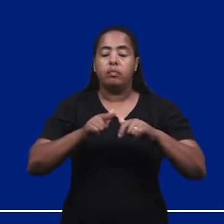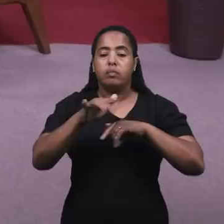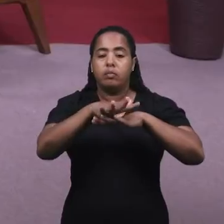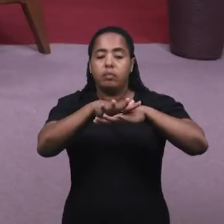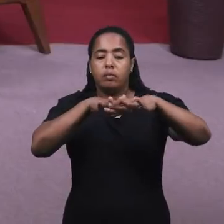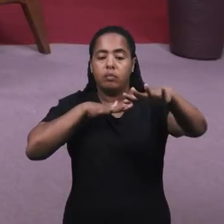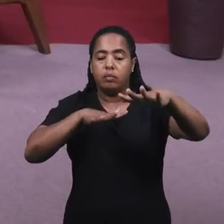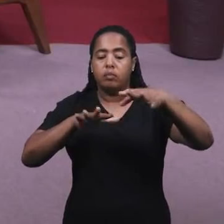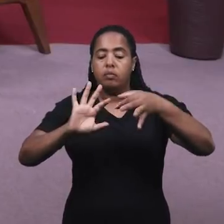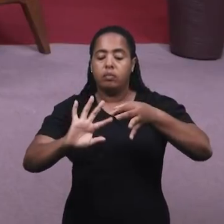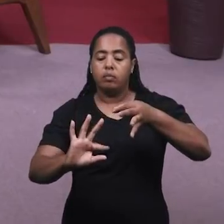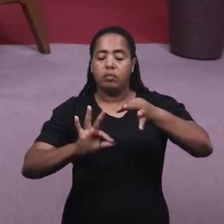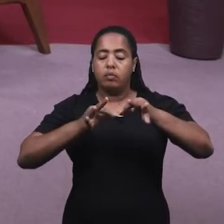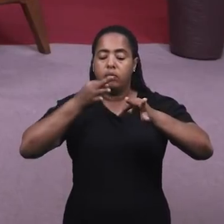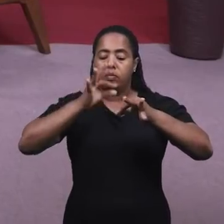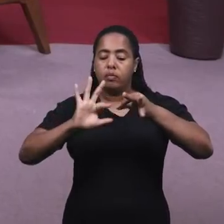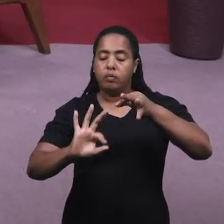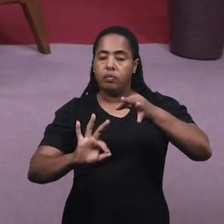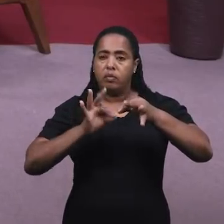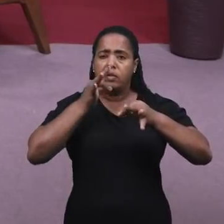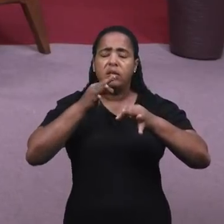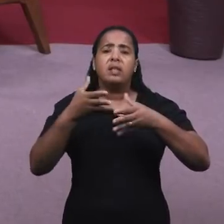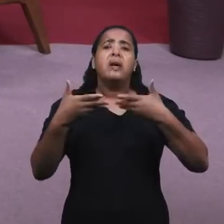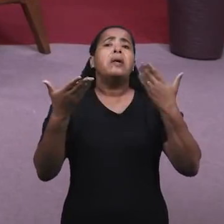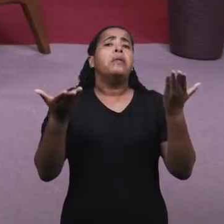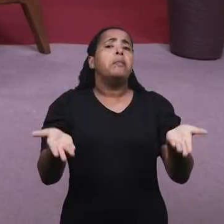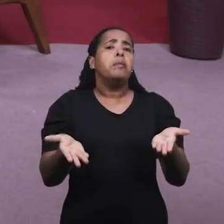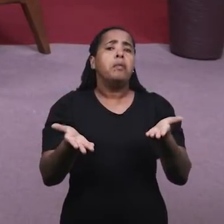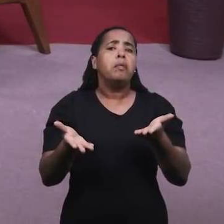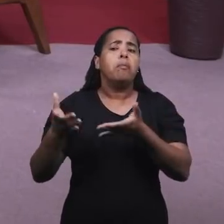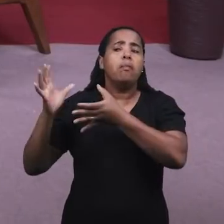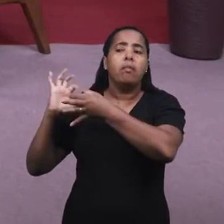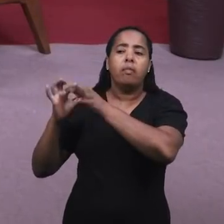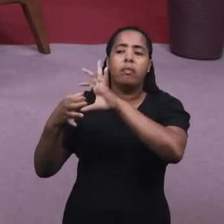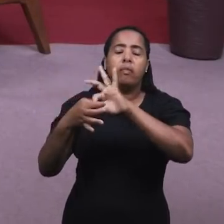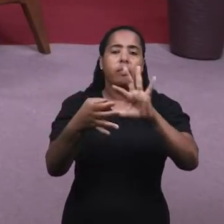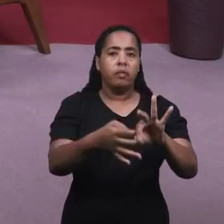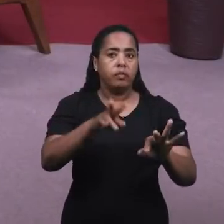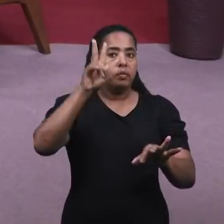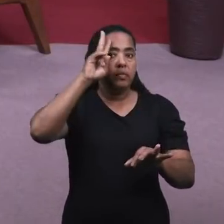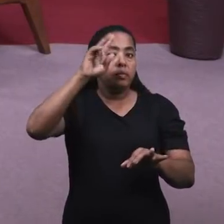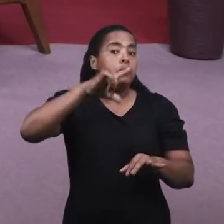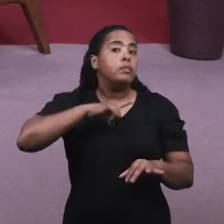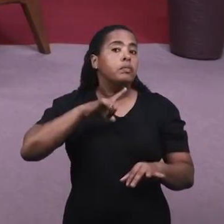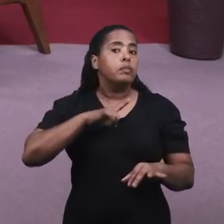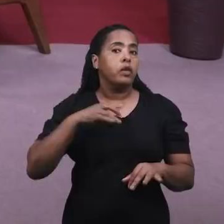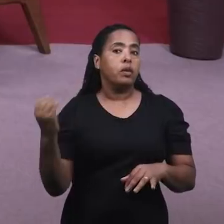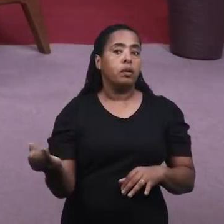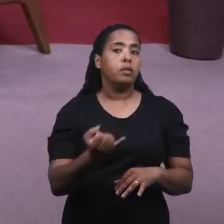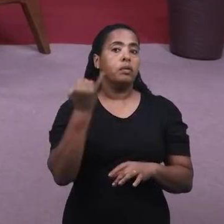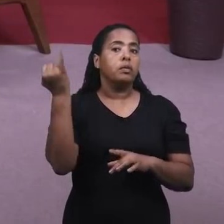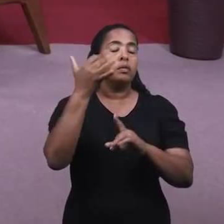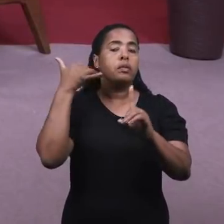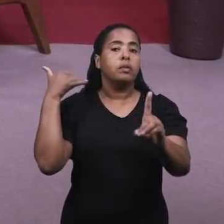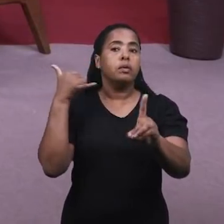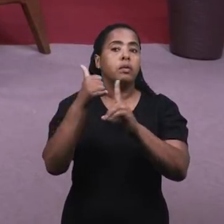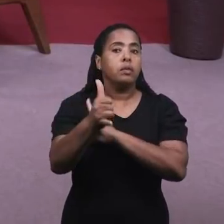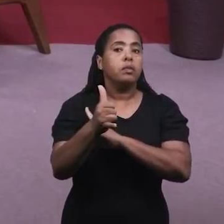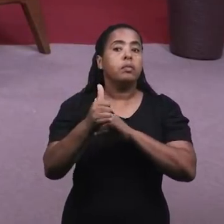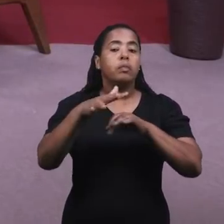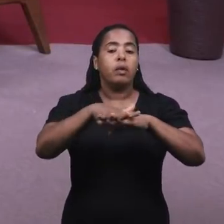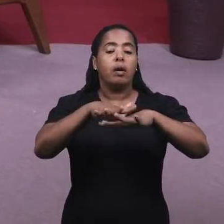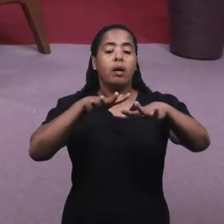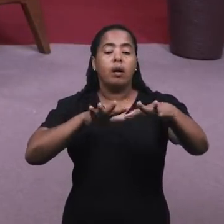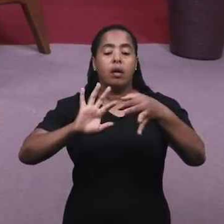qual o conteúdo histórico disso aqui? Qual o contexto e a importância profética dessa vinha